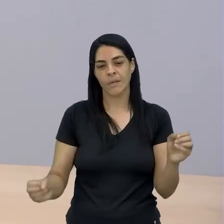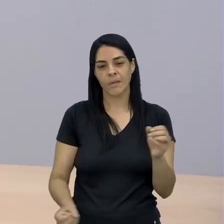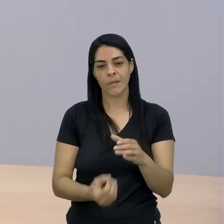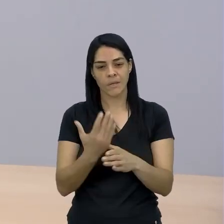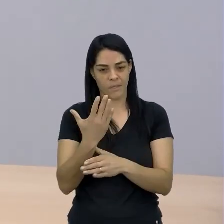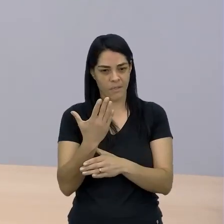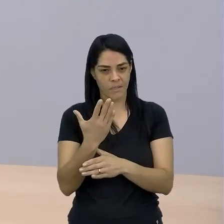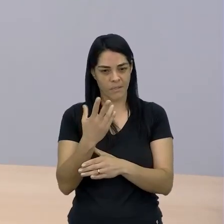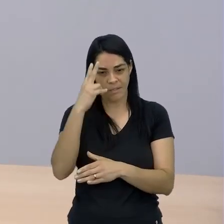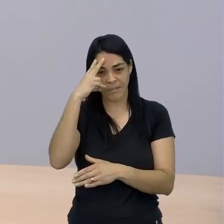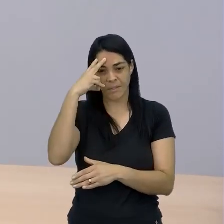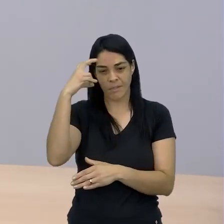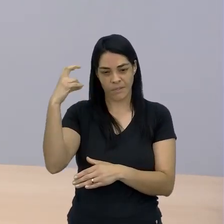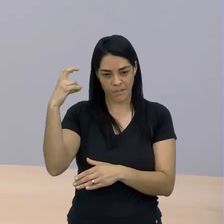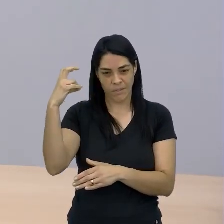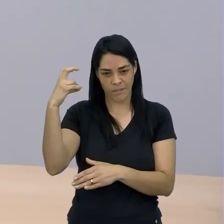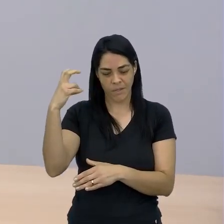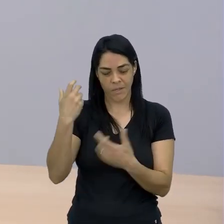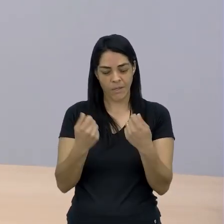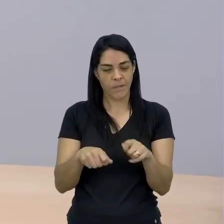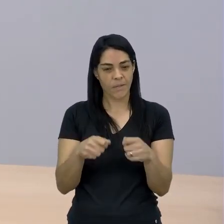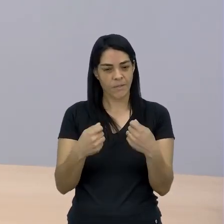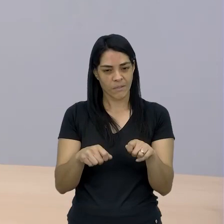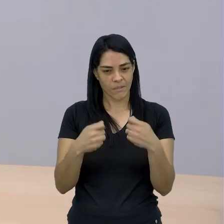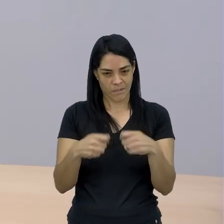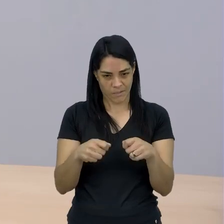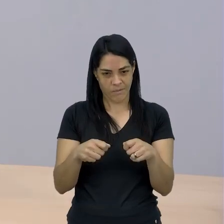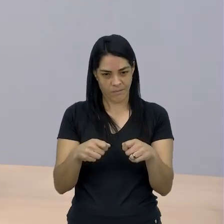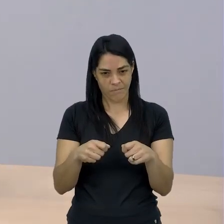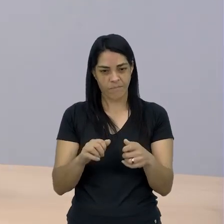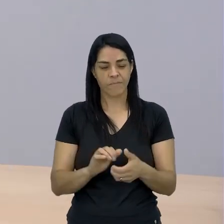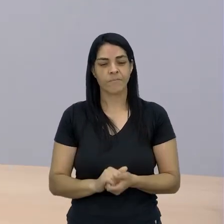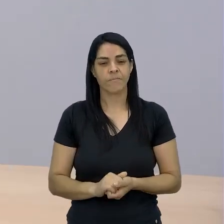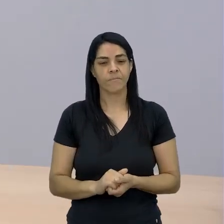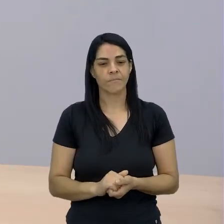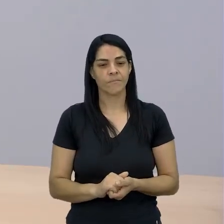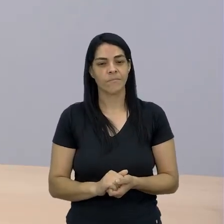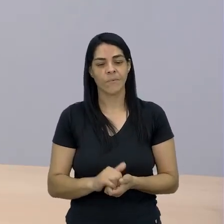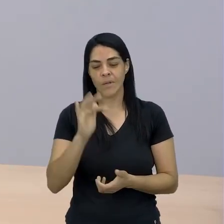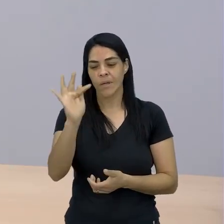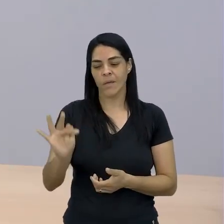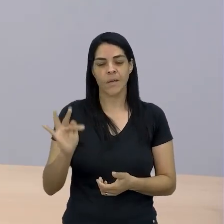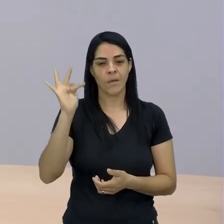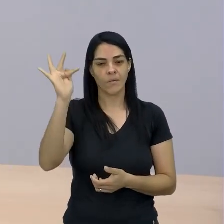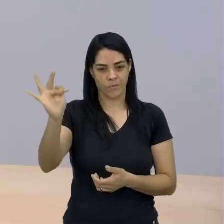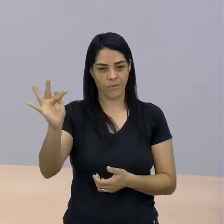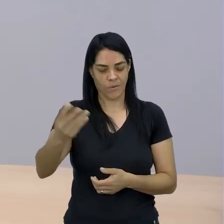mais tangente essa necessidade indispensável. É o futuro, é a